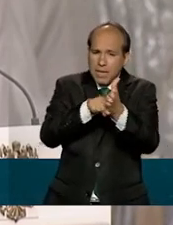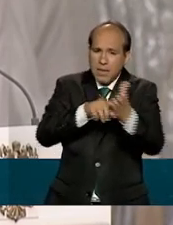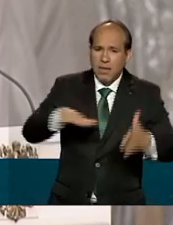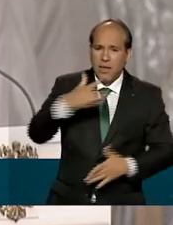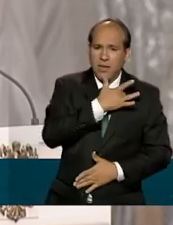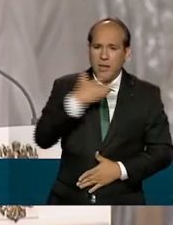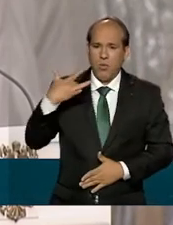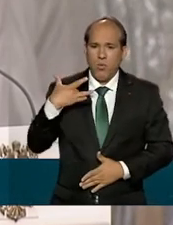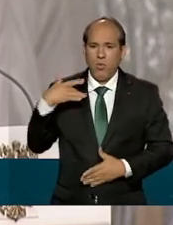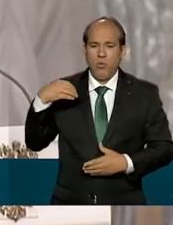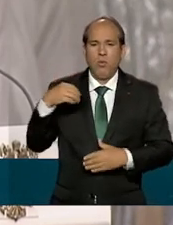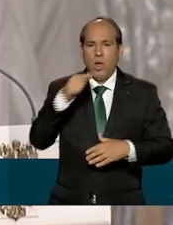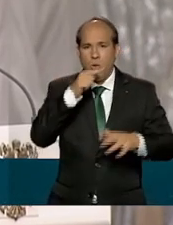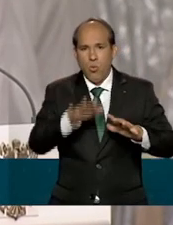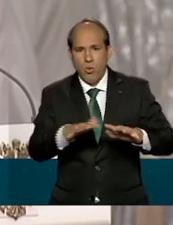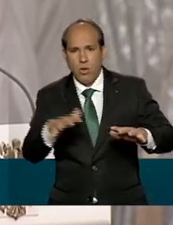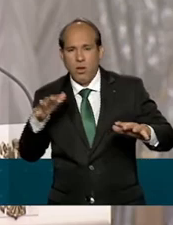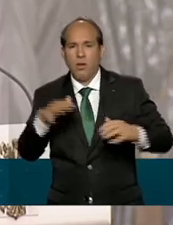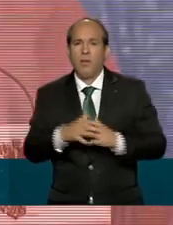oceanos.